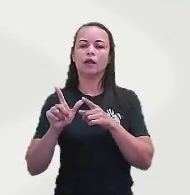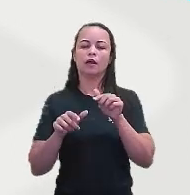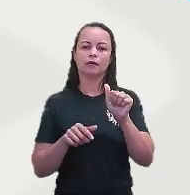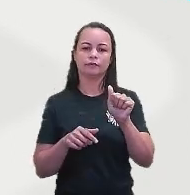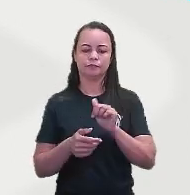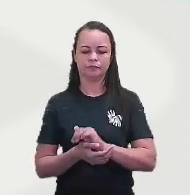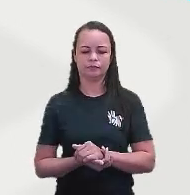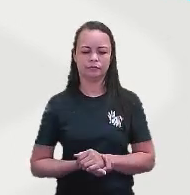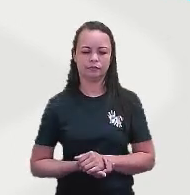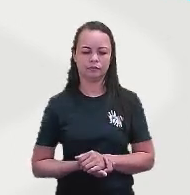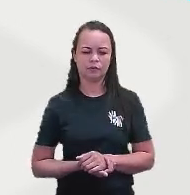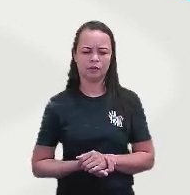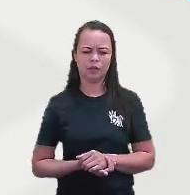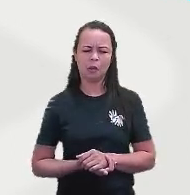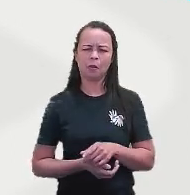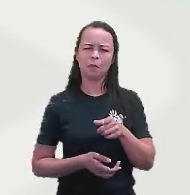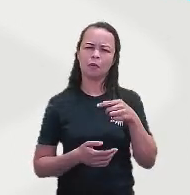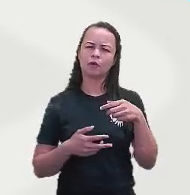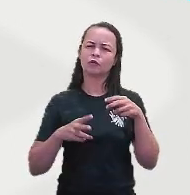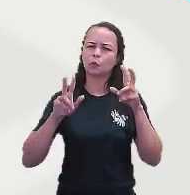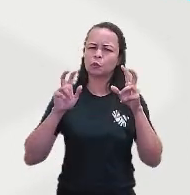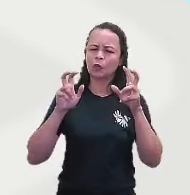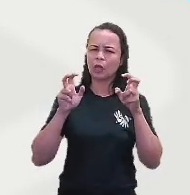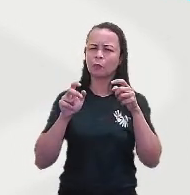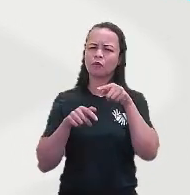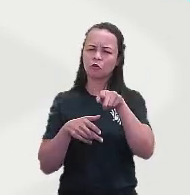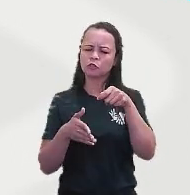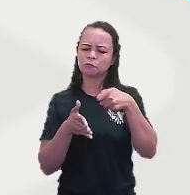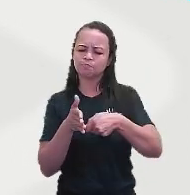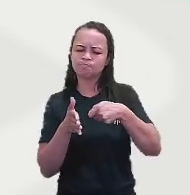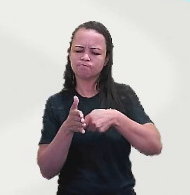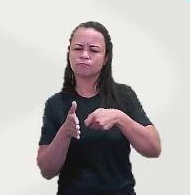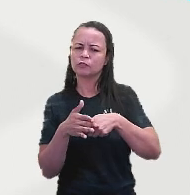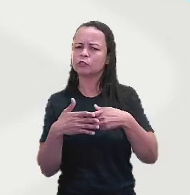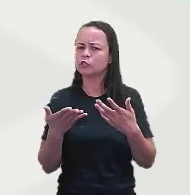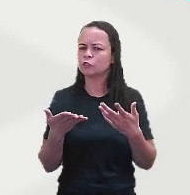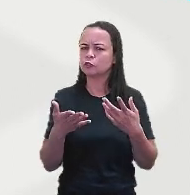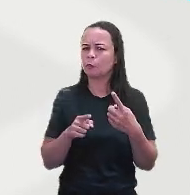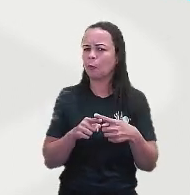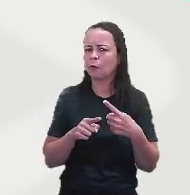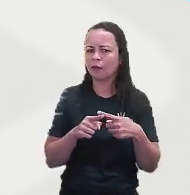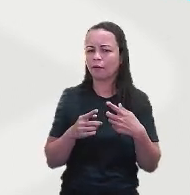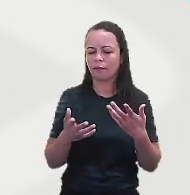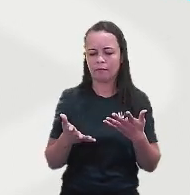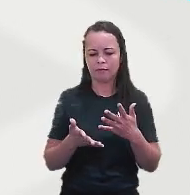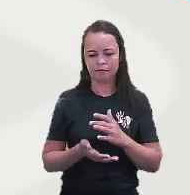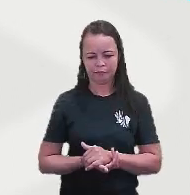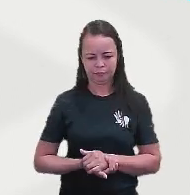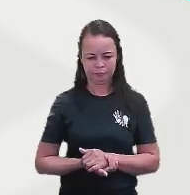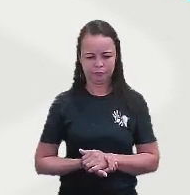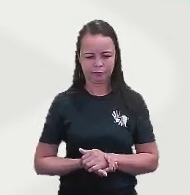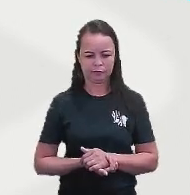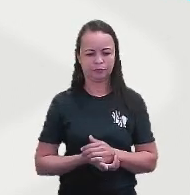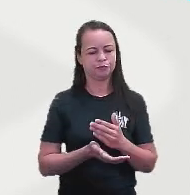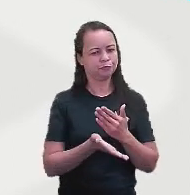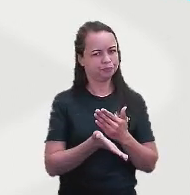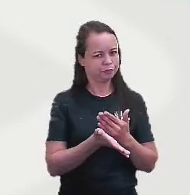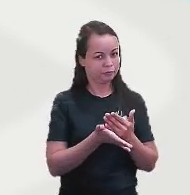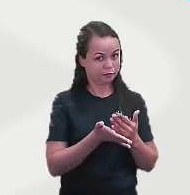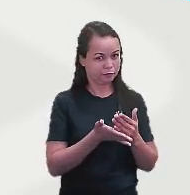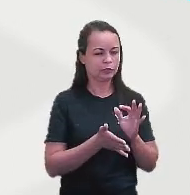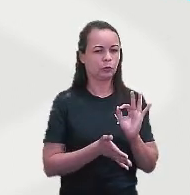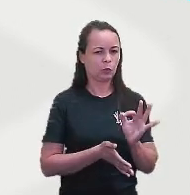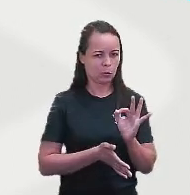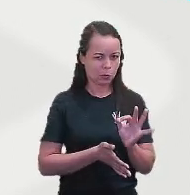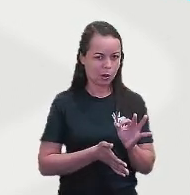que insistes no assunto? Tá correta? Olha lá a presença do porquê. Começo da frase interrogativa, tá